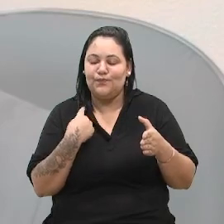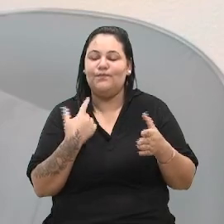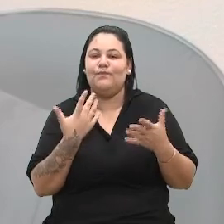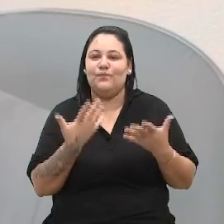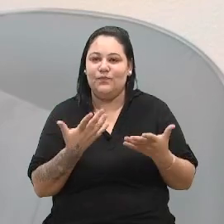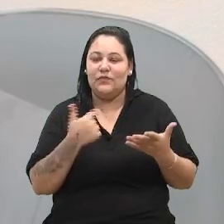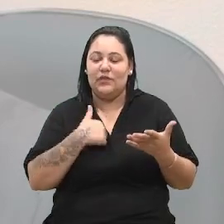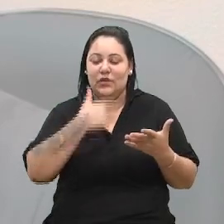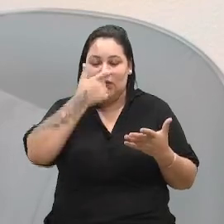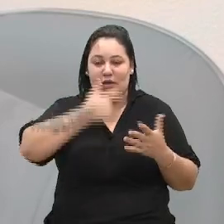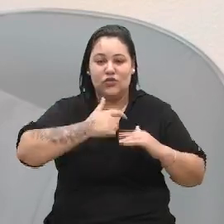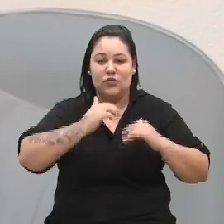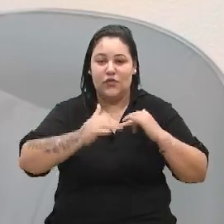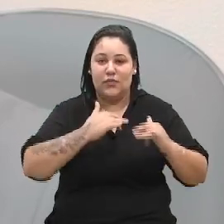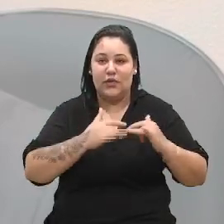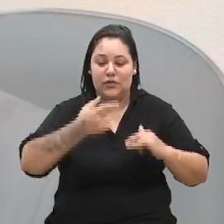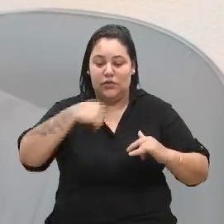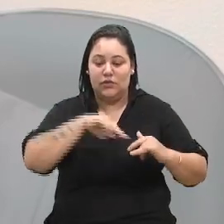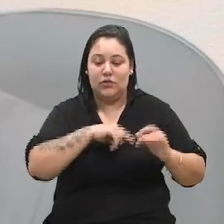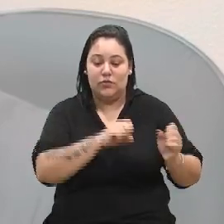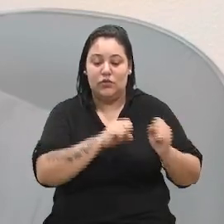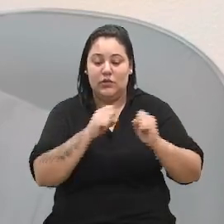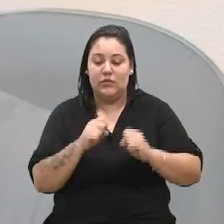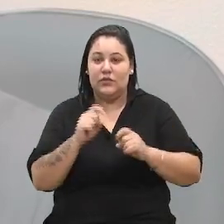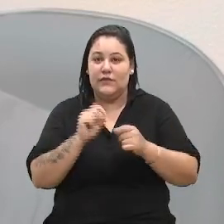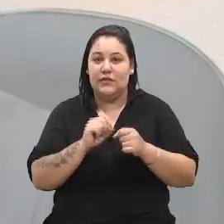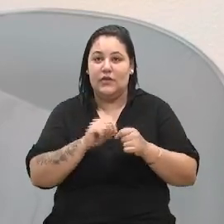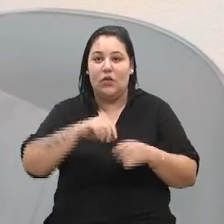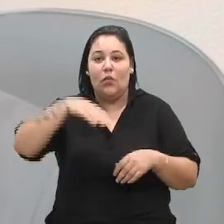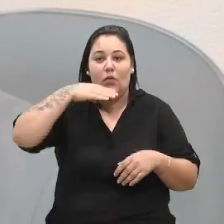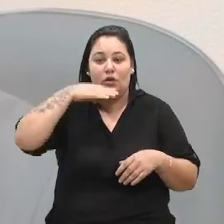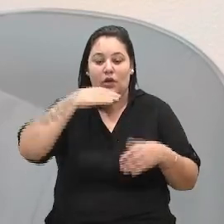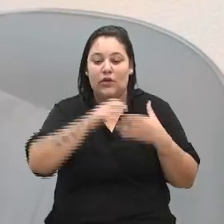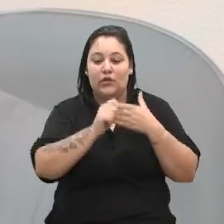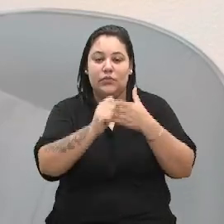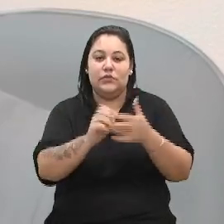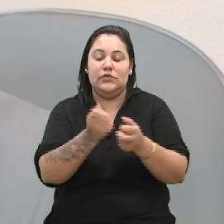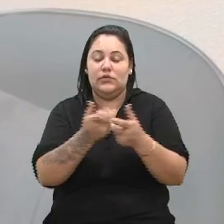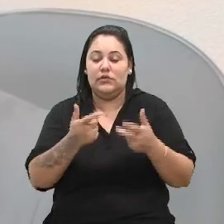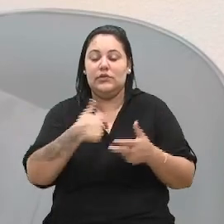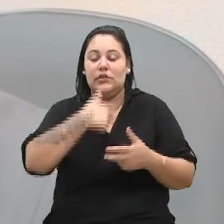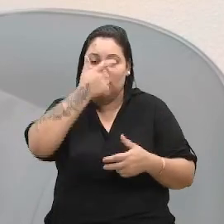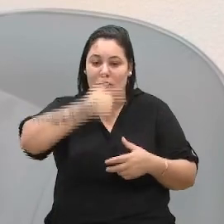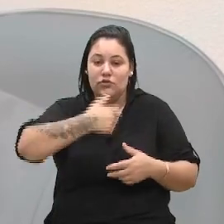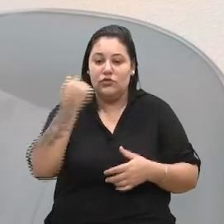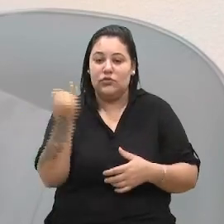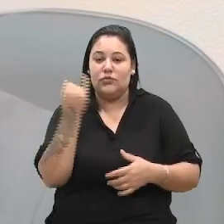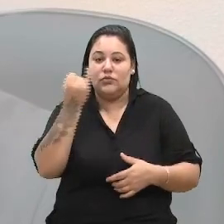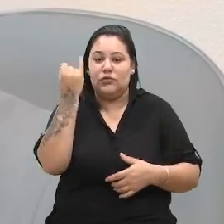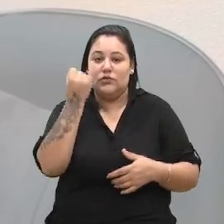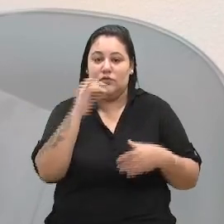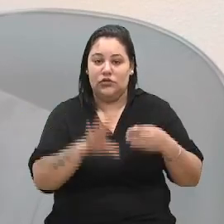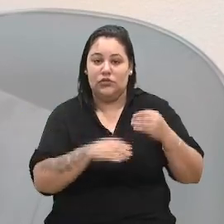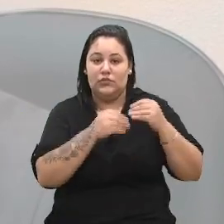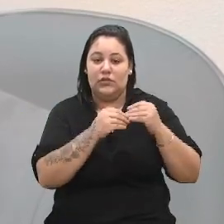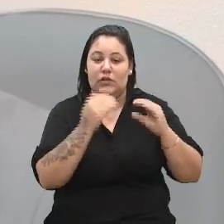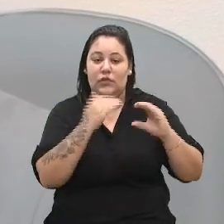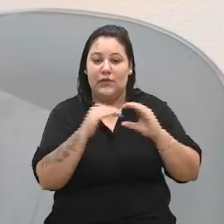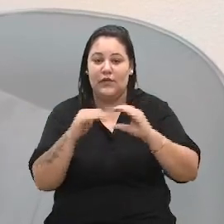o movimento que a casa pode fazer, o vereador Bortola está conduzindo isso, e é importante, acho que a gente acrescentar esses envios da